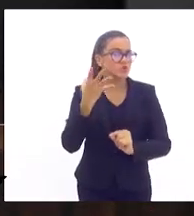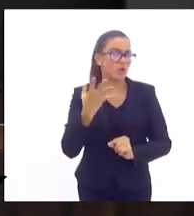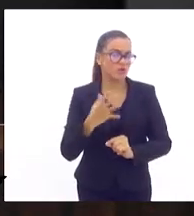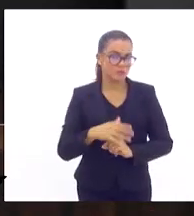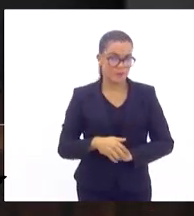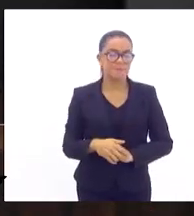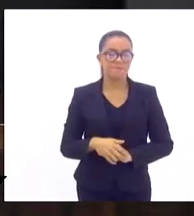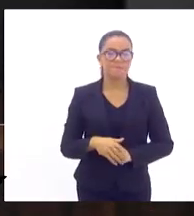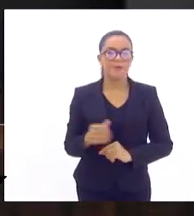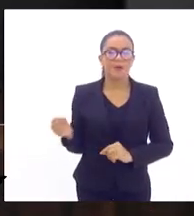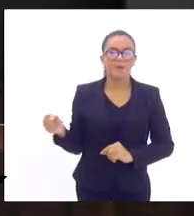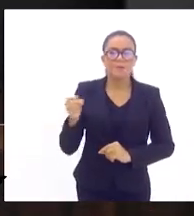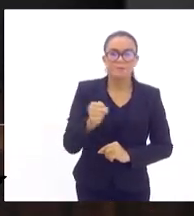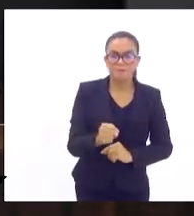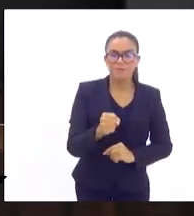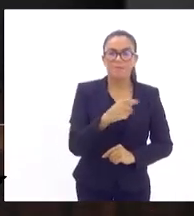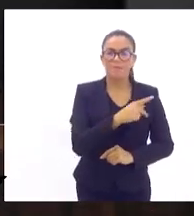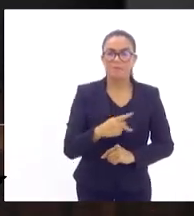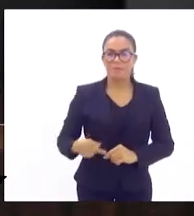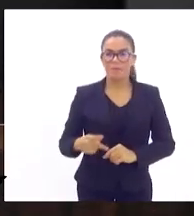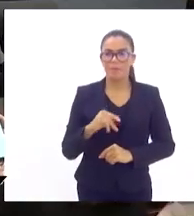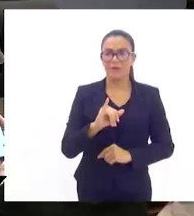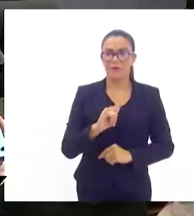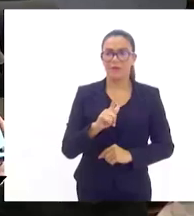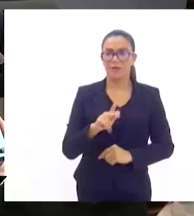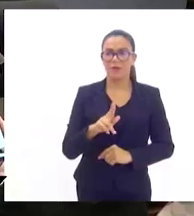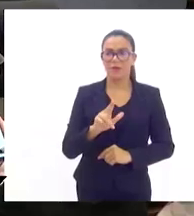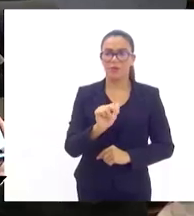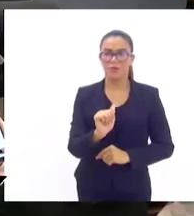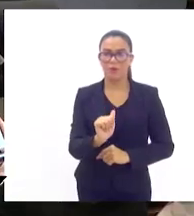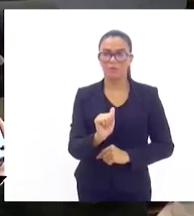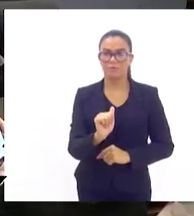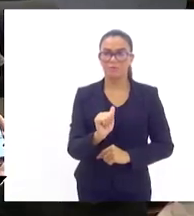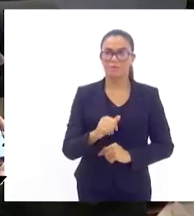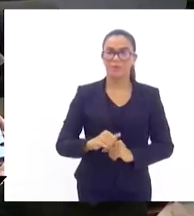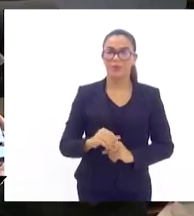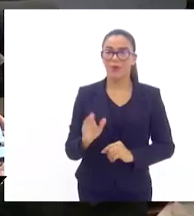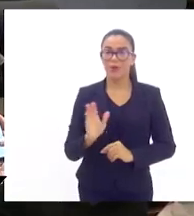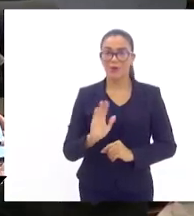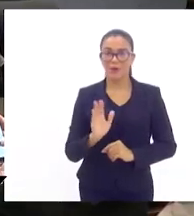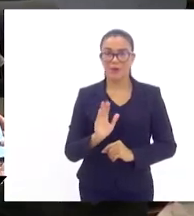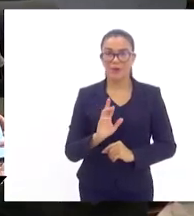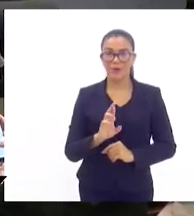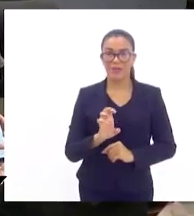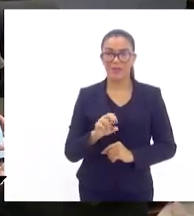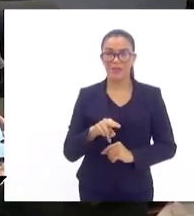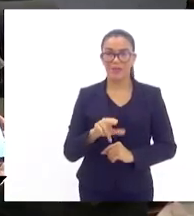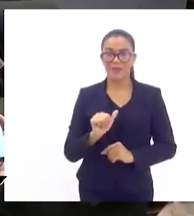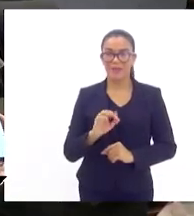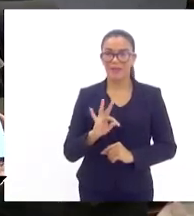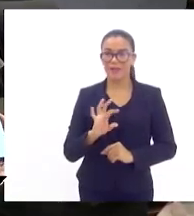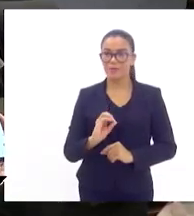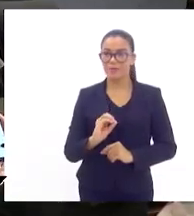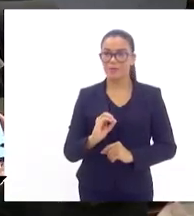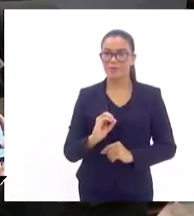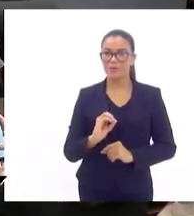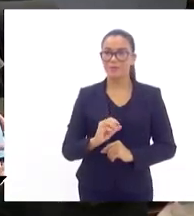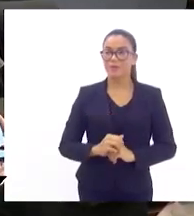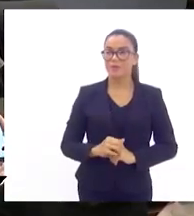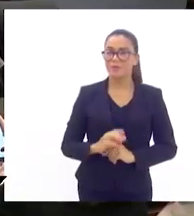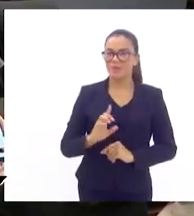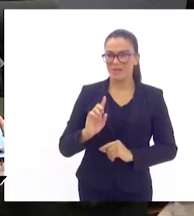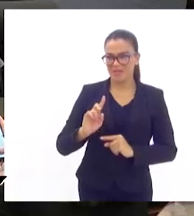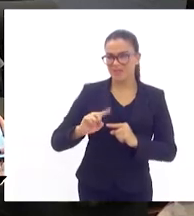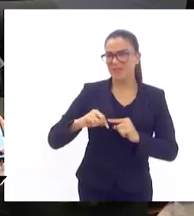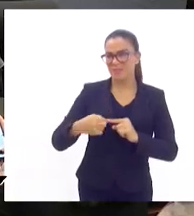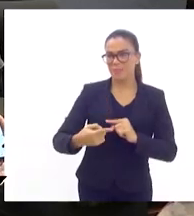com a palavra, o presidente da Iguá Saneamento. Oi, Renato, só um minuto. Fala, Renato. Depois eu vou